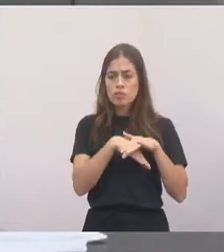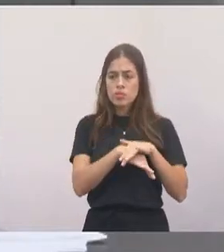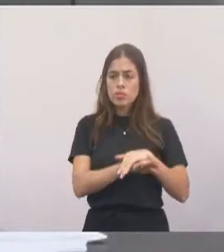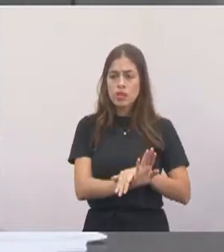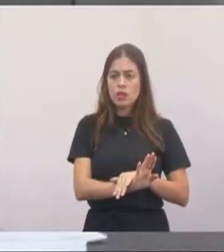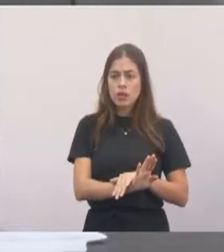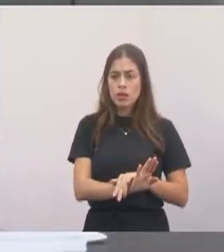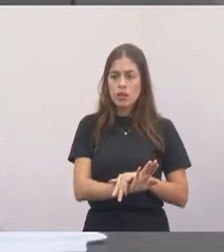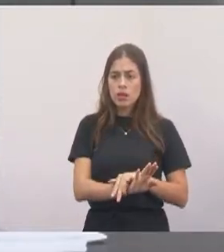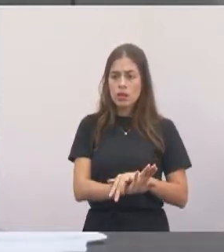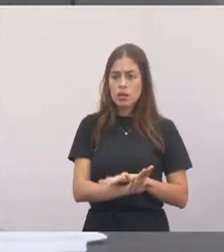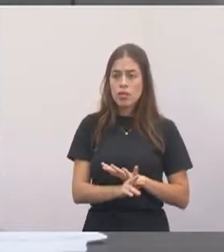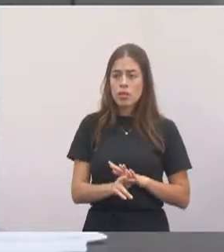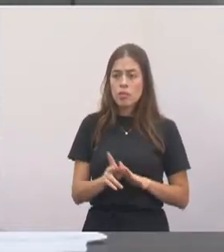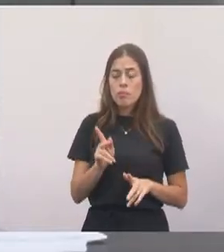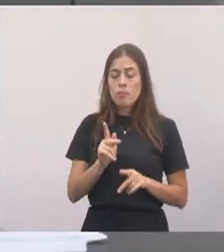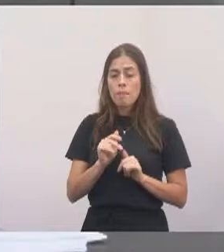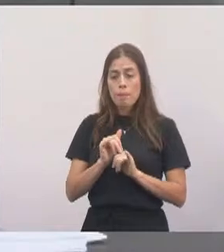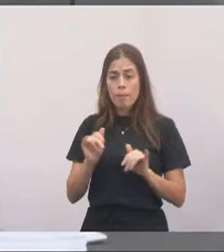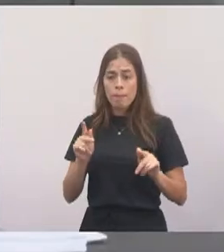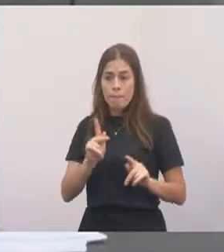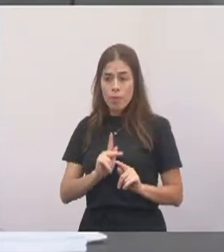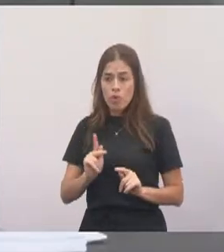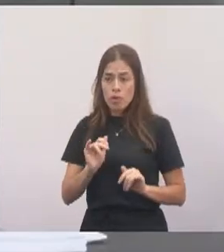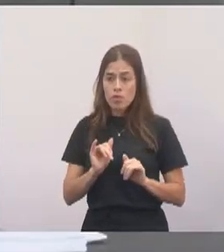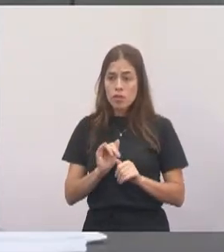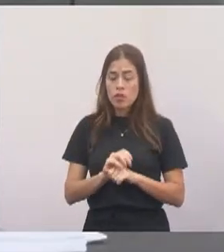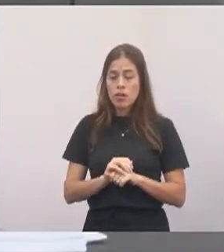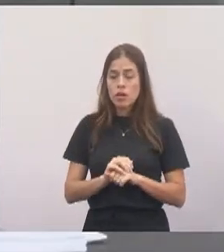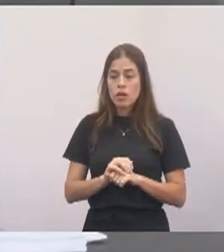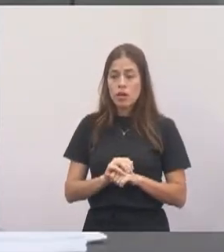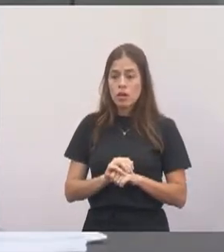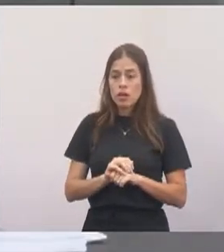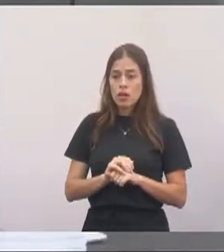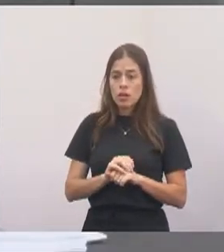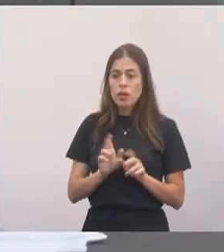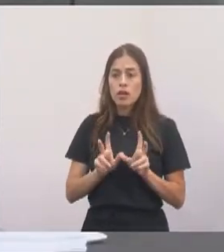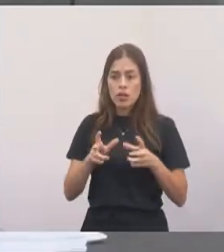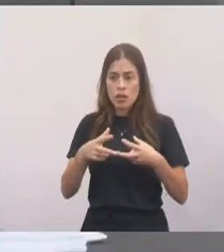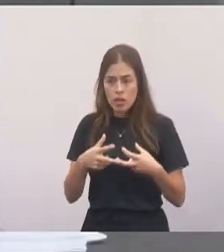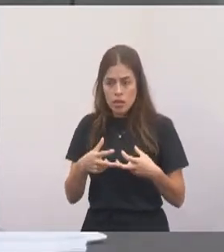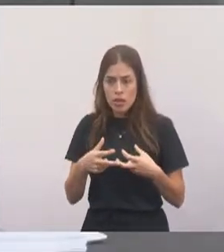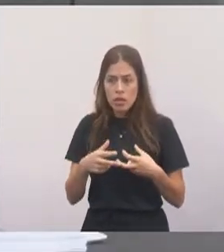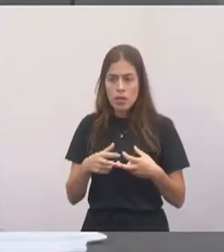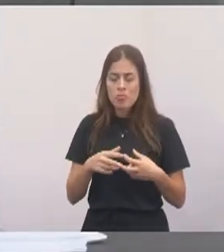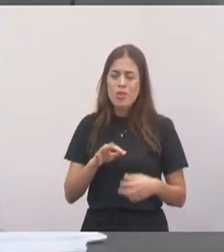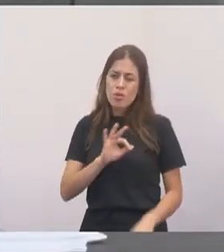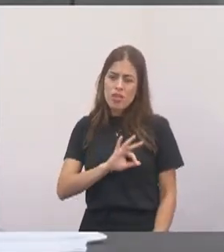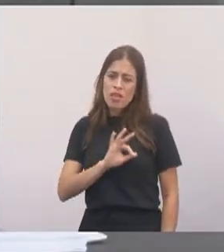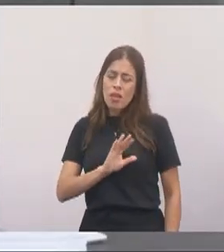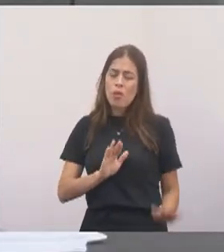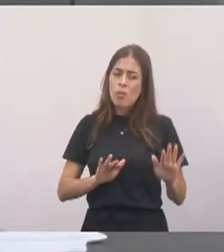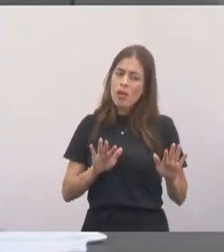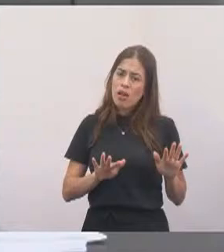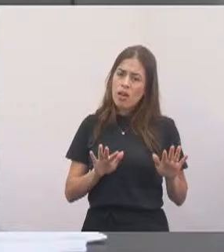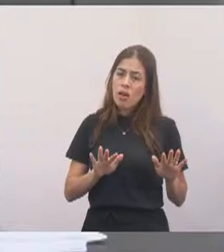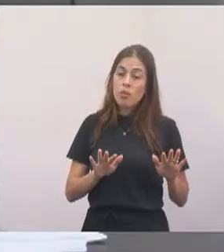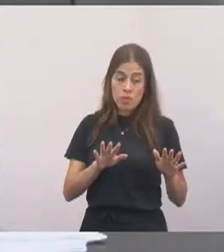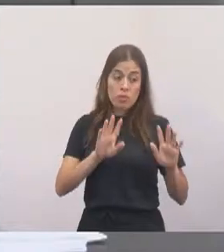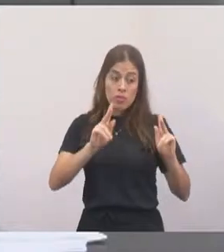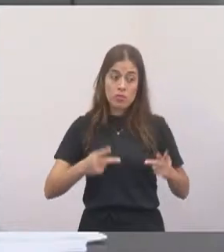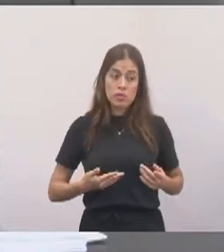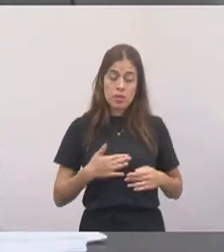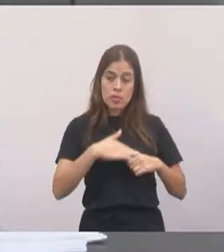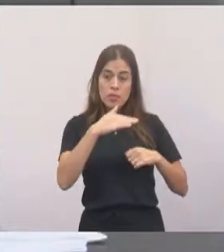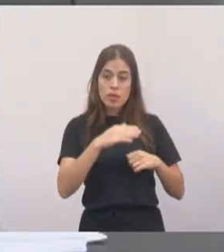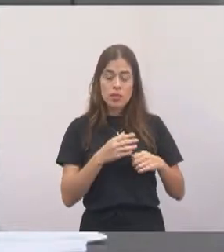que a gente paga os procuradores da Câmara e paga um salário, né, razoável, mereciam mais, mas é um salário razoável, e passaram